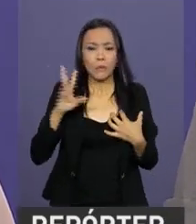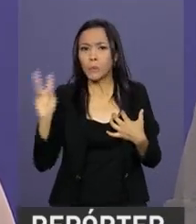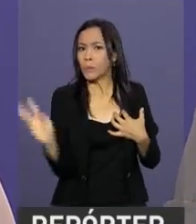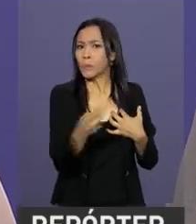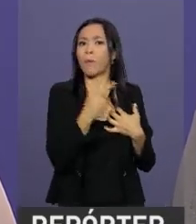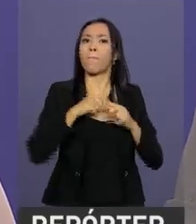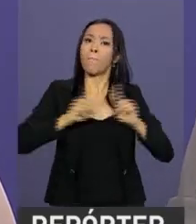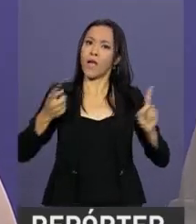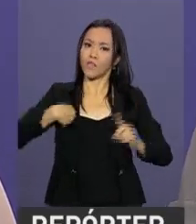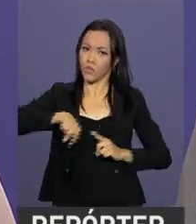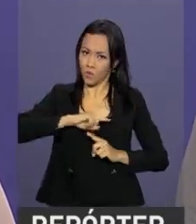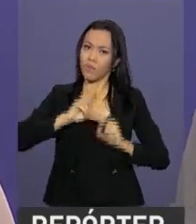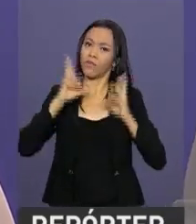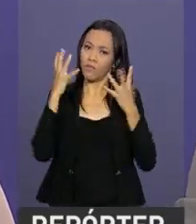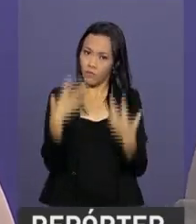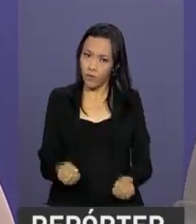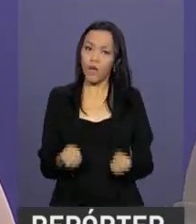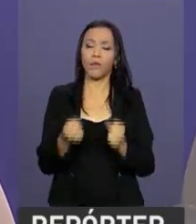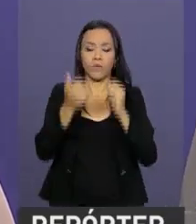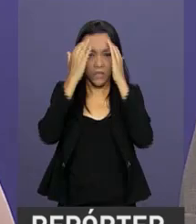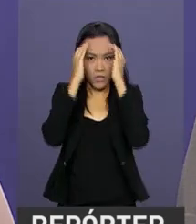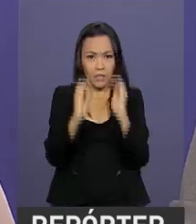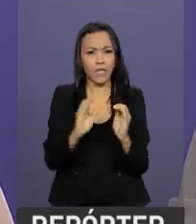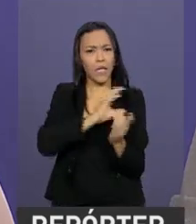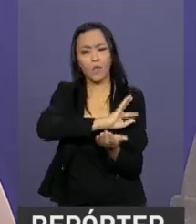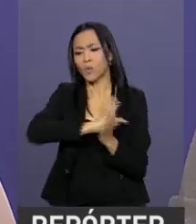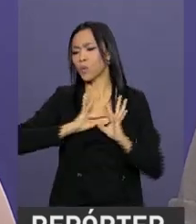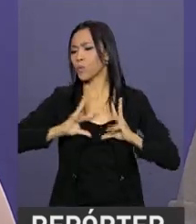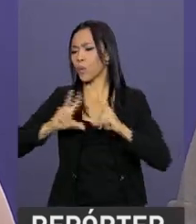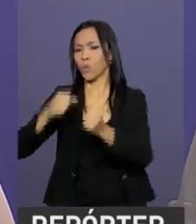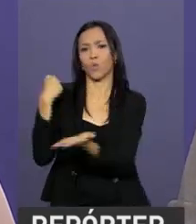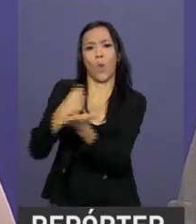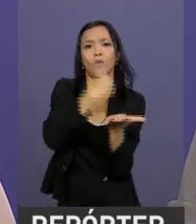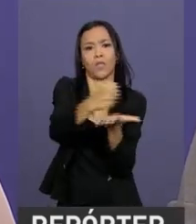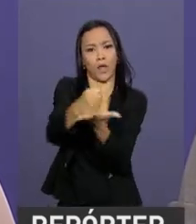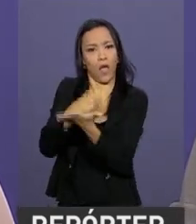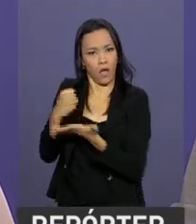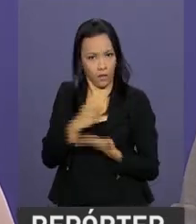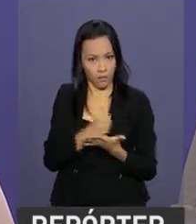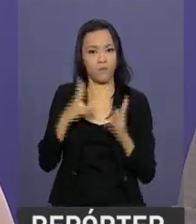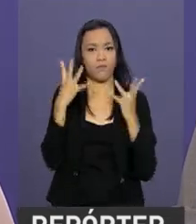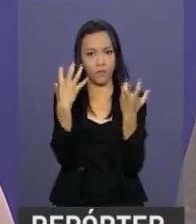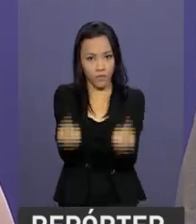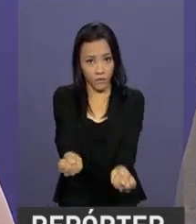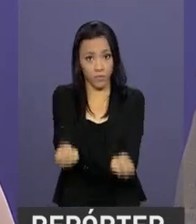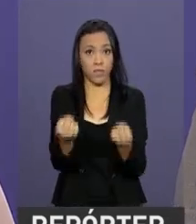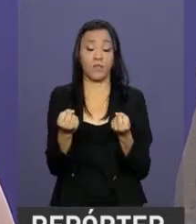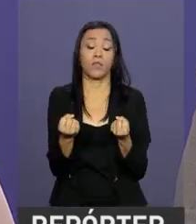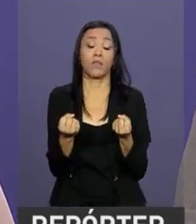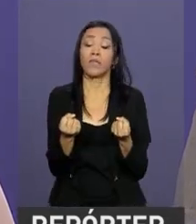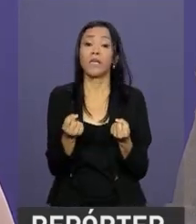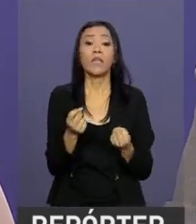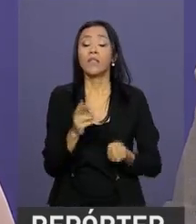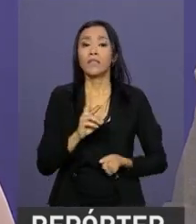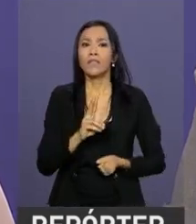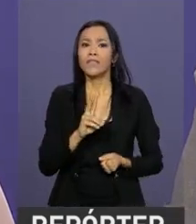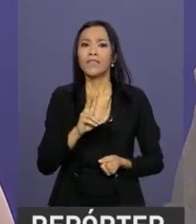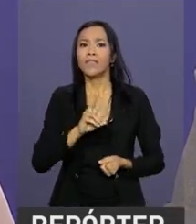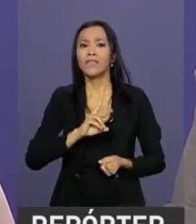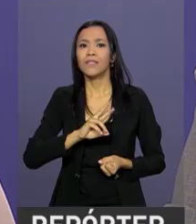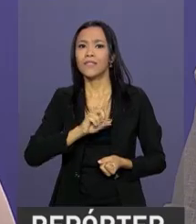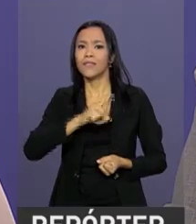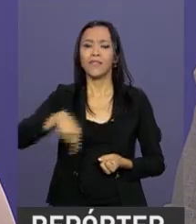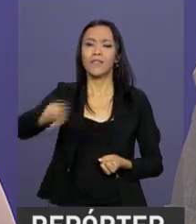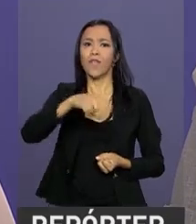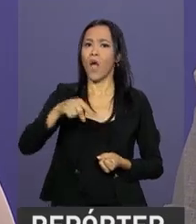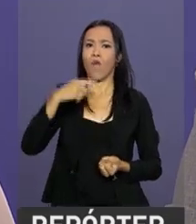vamos honrar retroativamente todos os contratos e todas as renovações de contratos. Não foi responsabilidade da